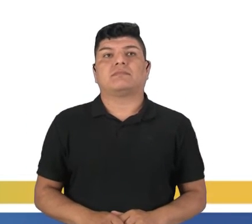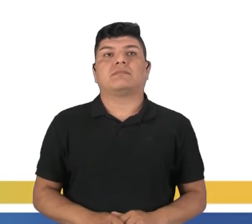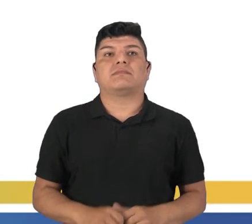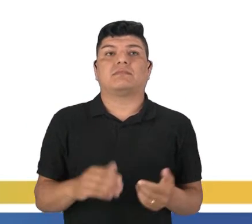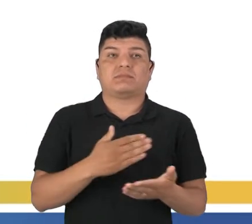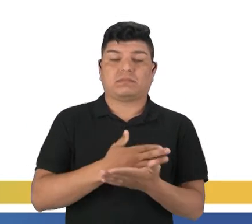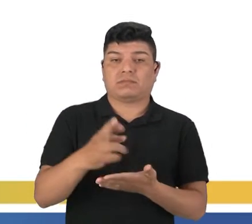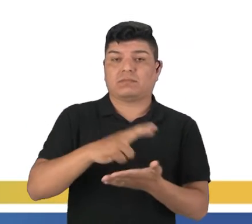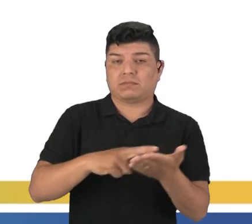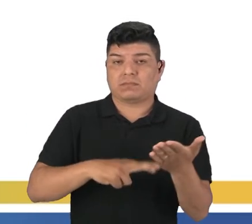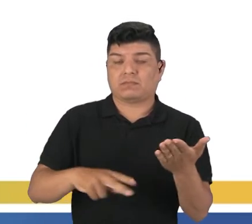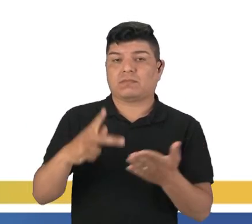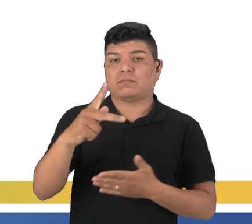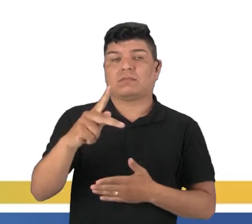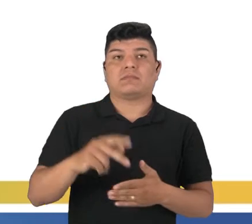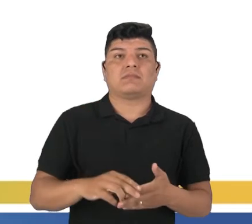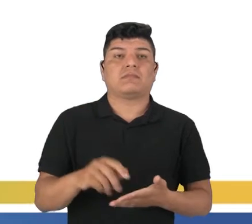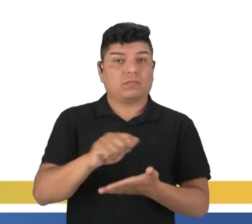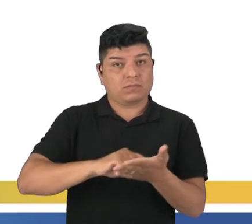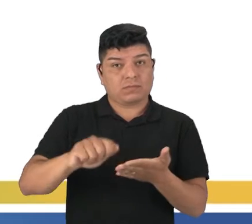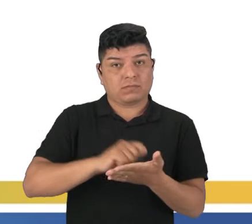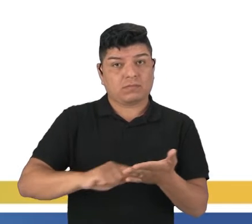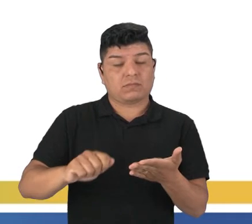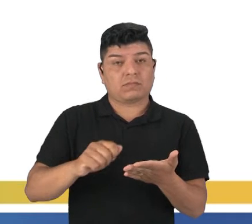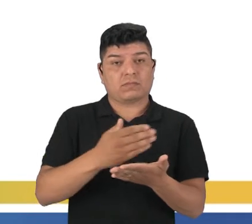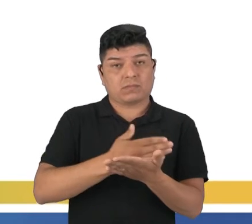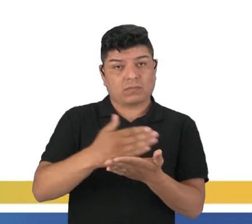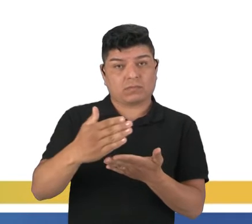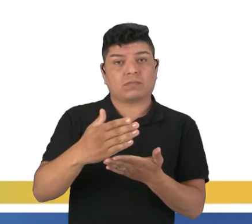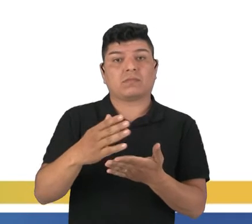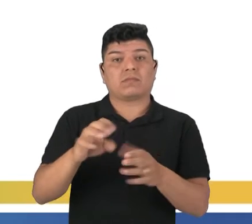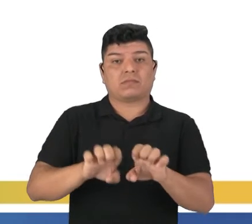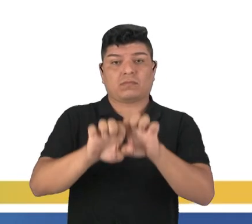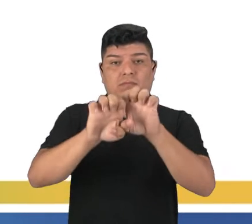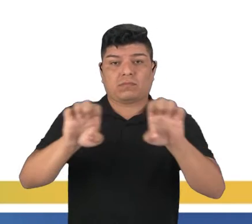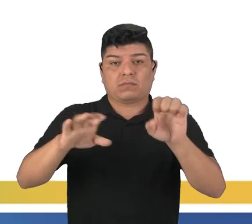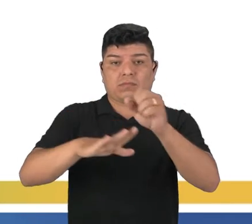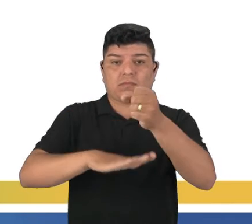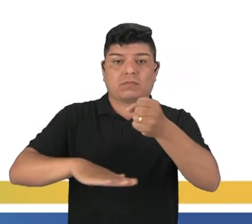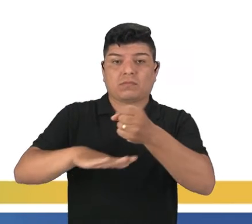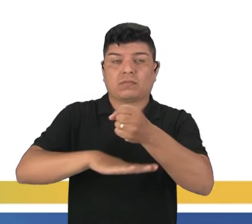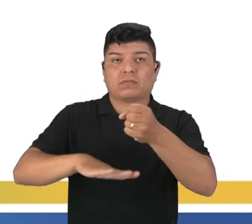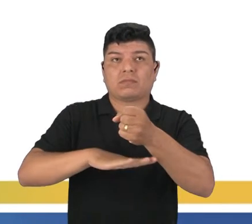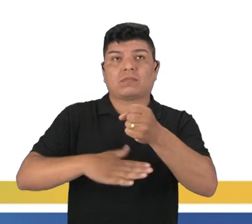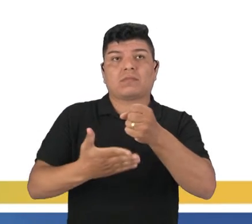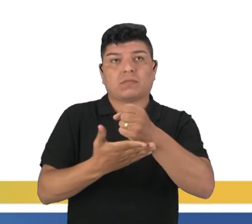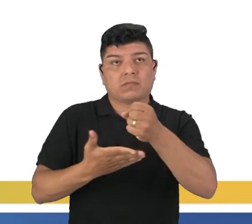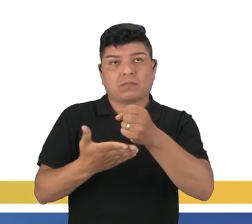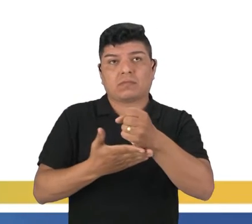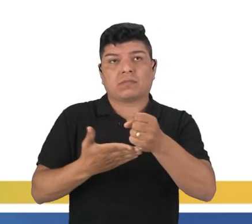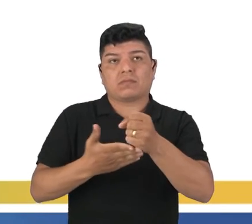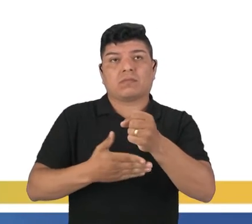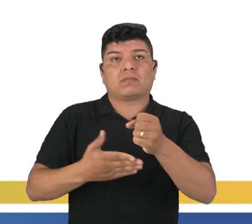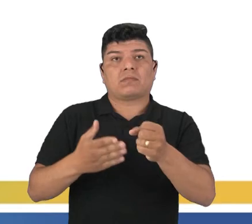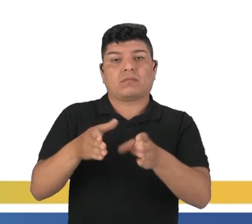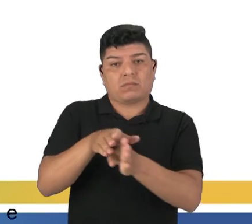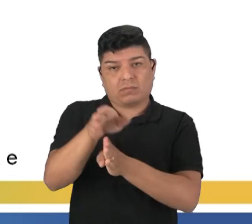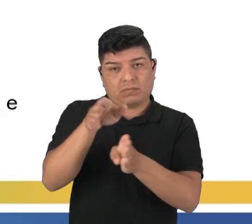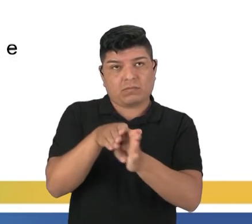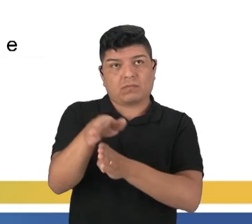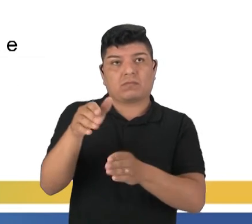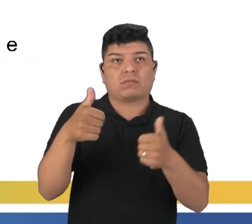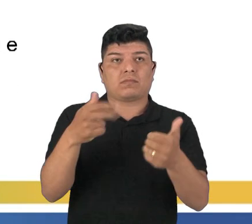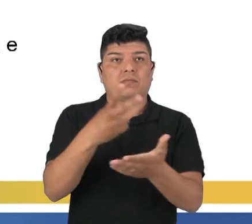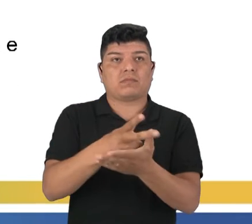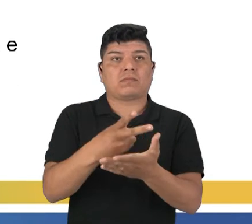E comece ali a redação, hora de escrever. Comece a redação seguindo a estrutura básica e tenha em conta esses conselhos aí, tá